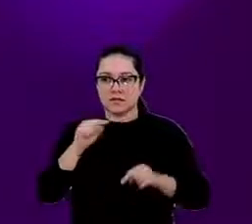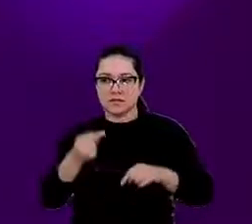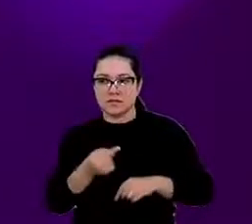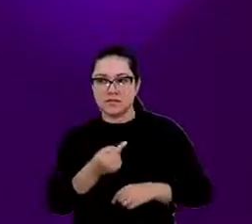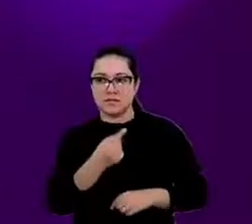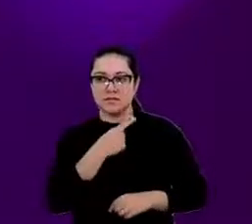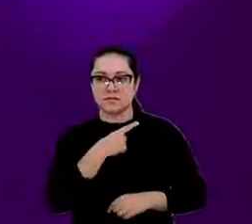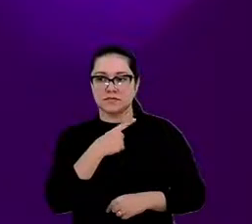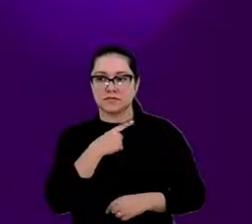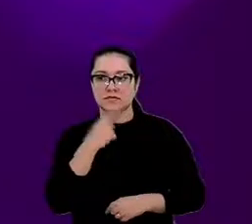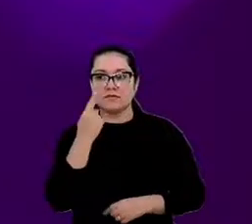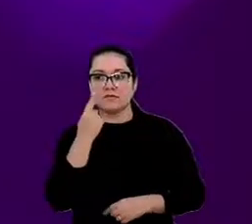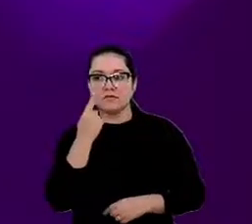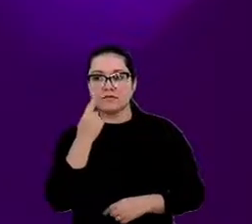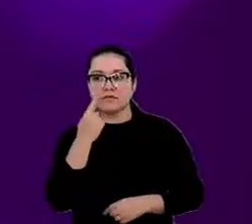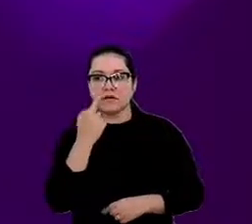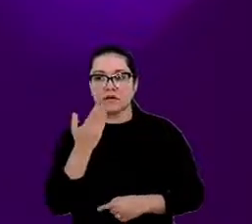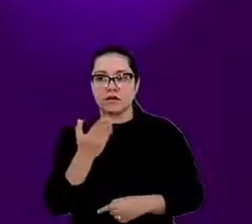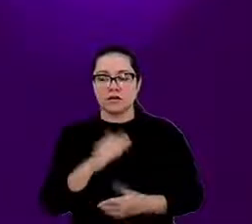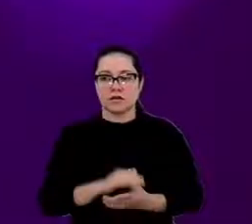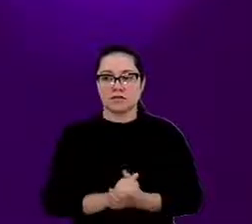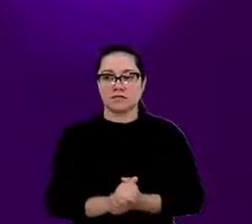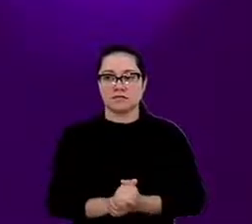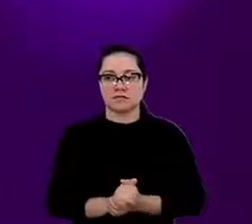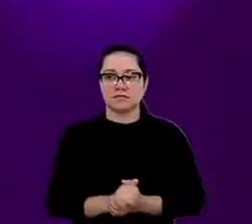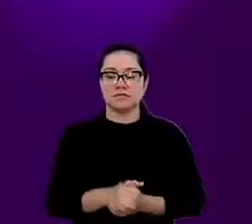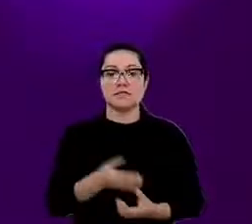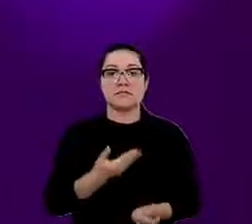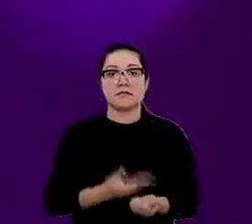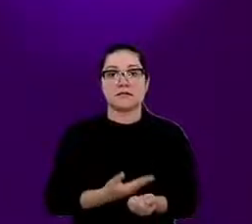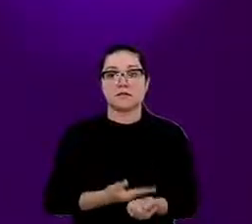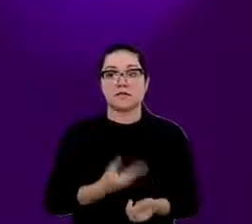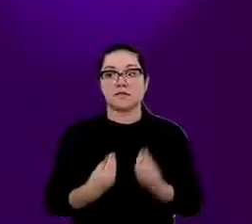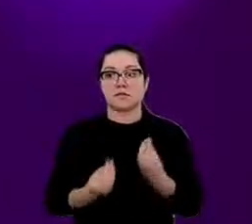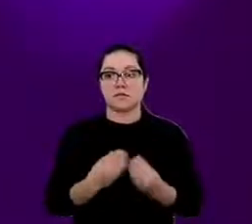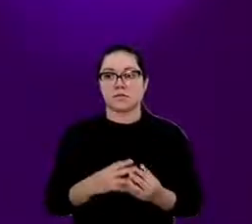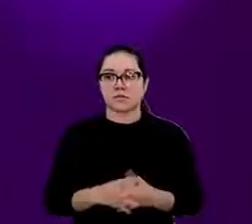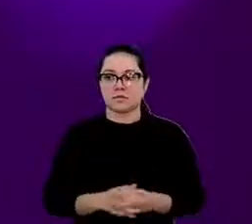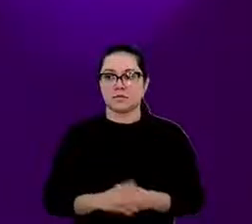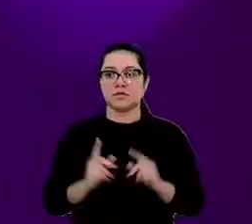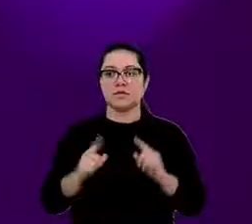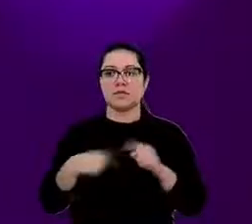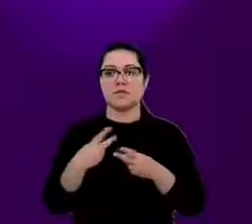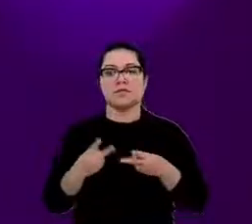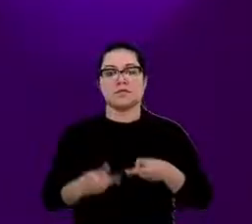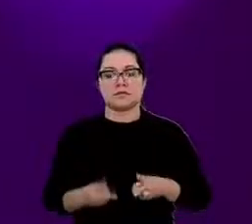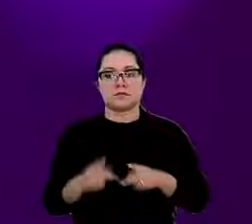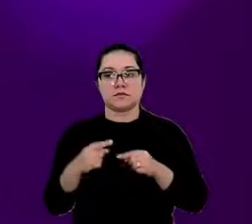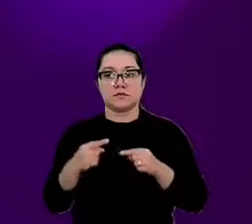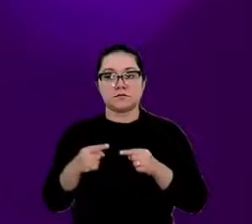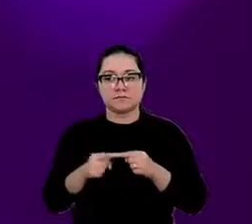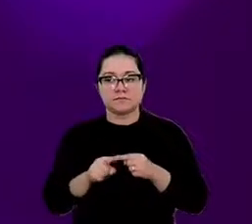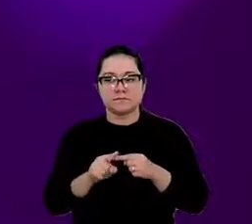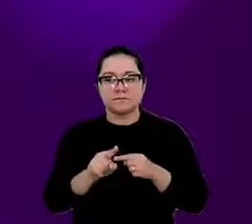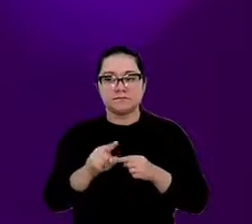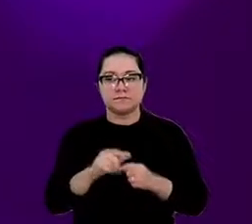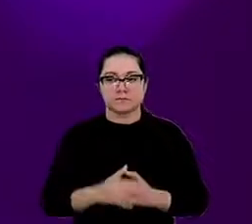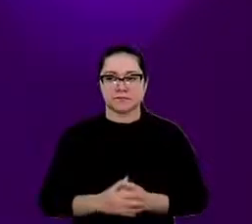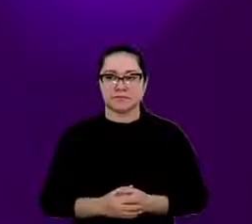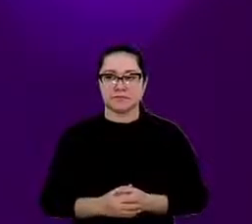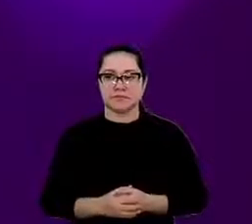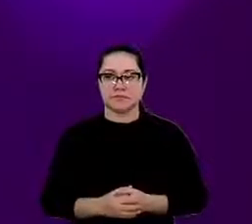mede a pressão no ósseo do tronco ou da coronária direita e avança o catéter. Essas curvas elas têm que